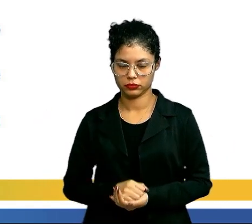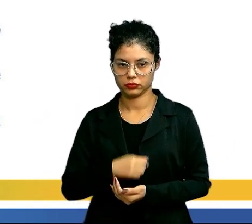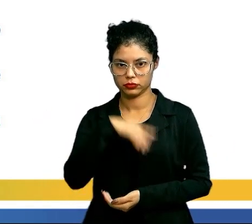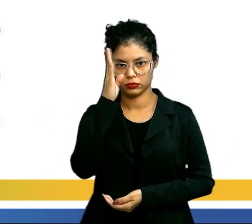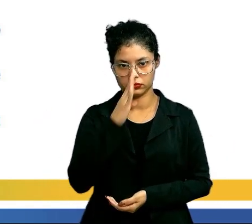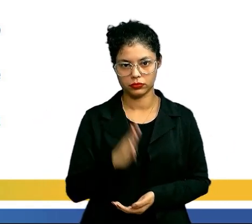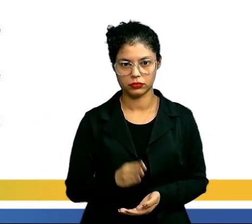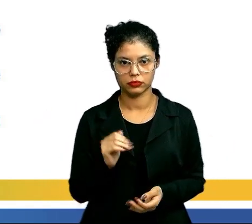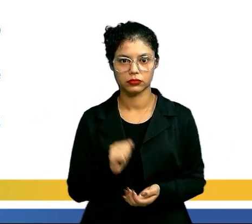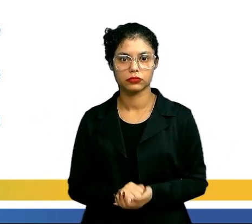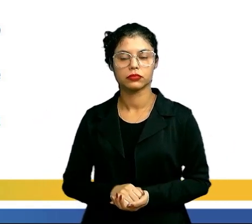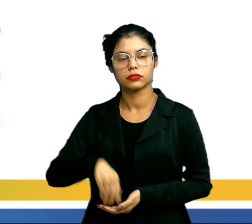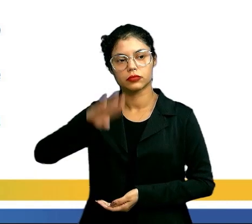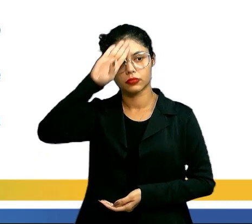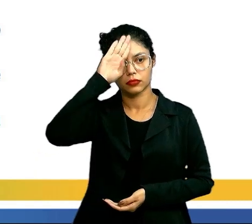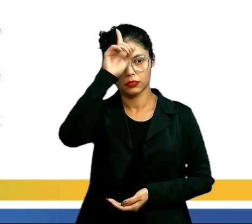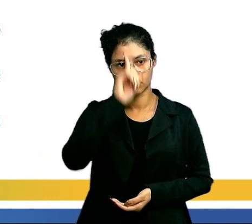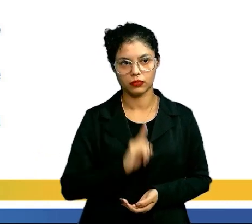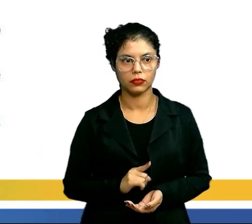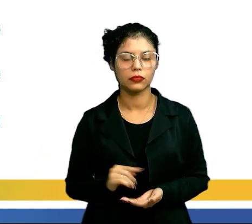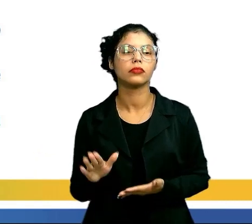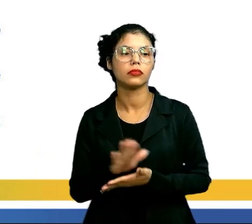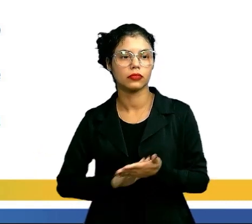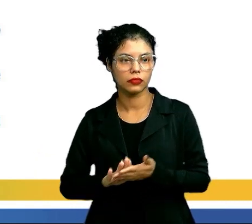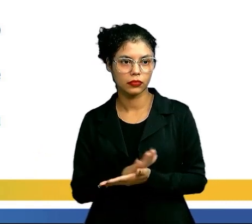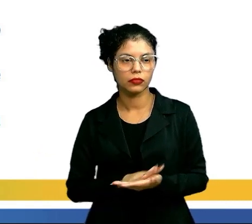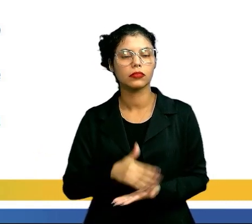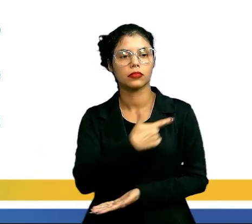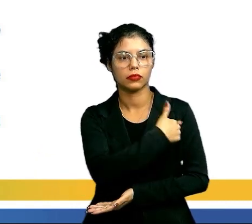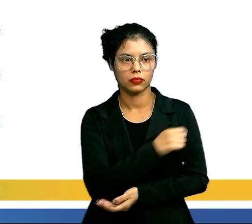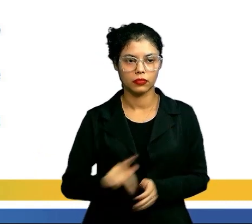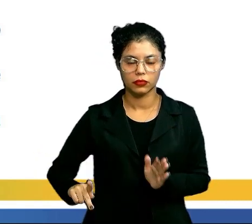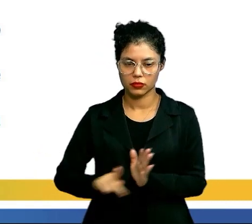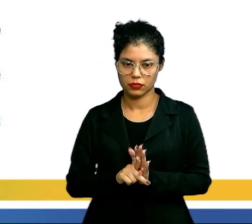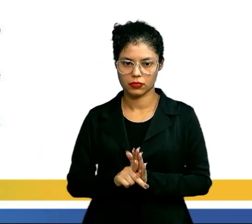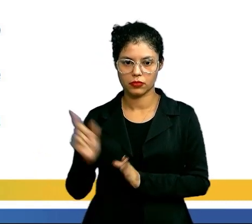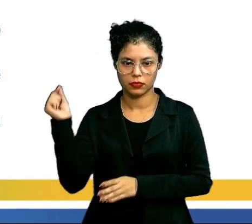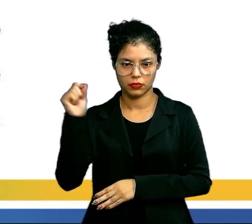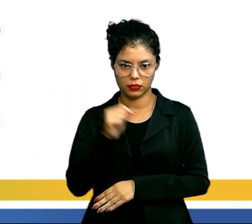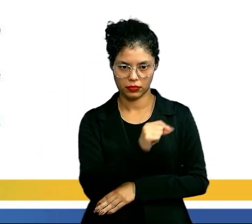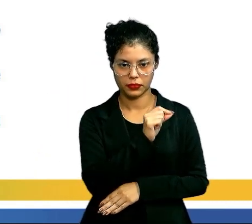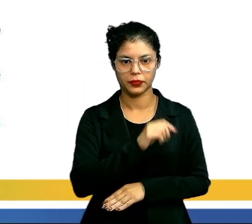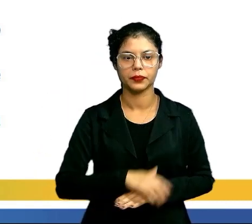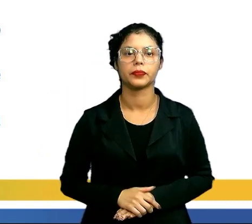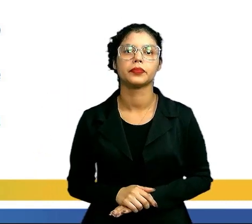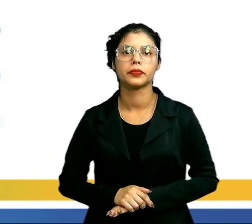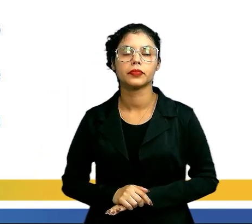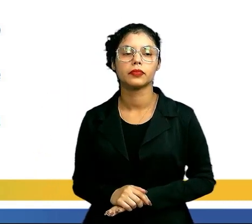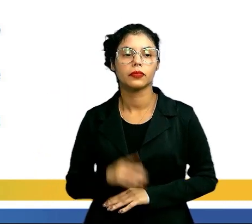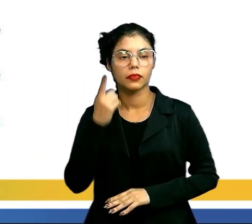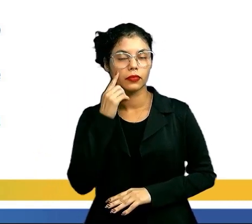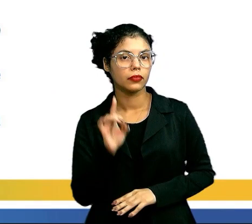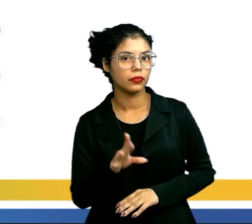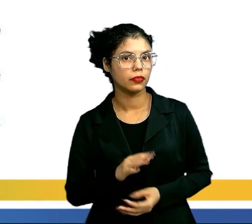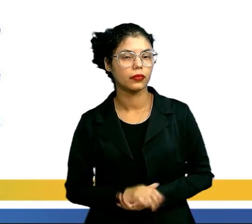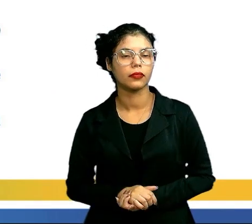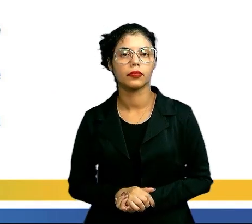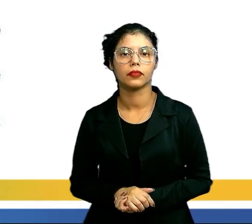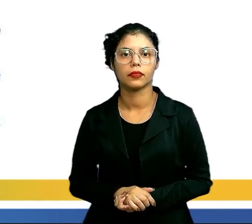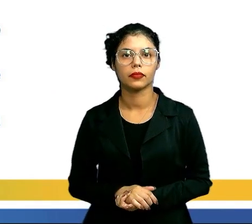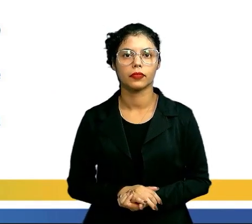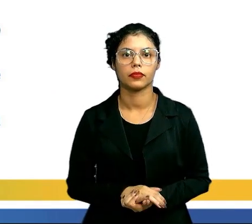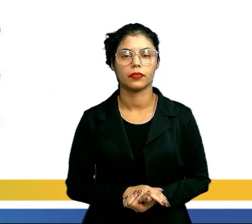existe vacina no Brasil para a febre amarela e nenhuma vacina efetiva para a dengue. Olha só que informação